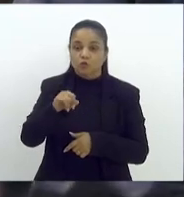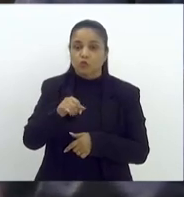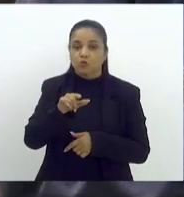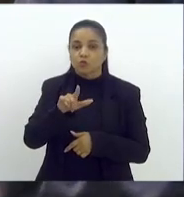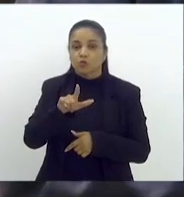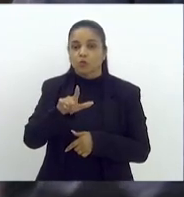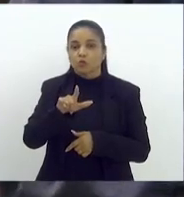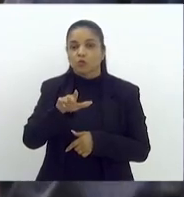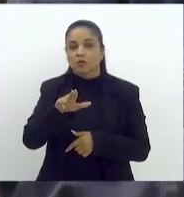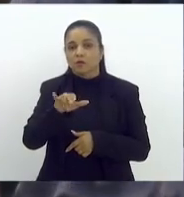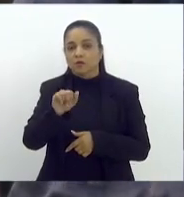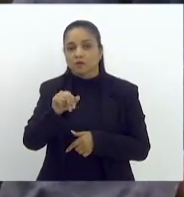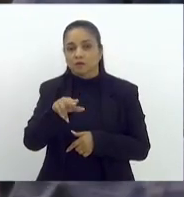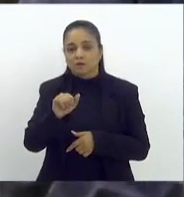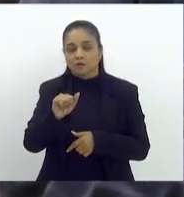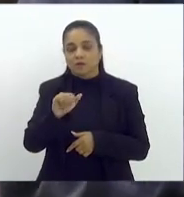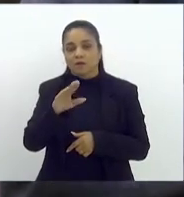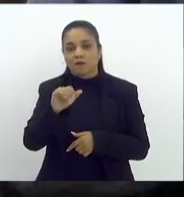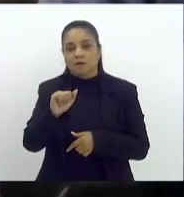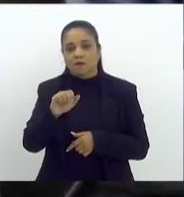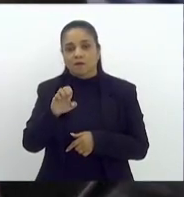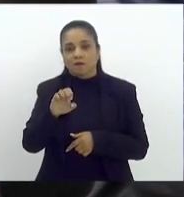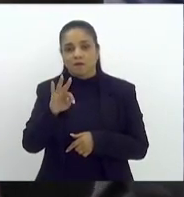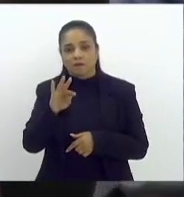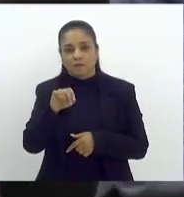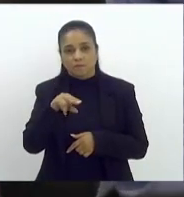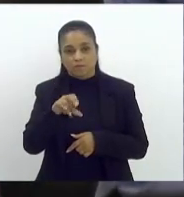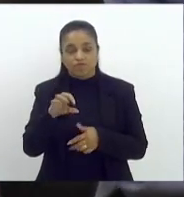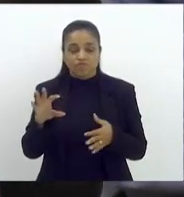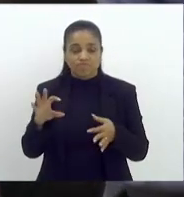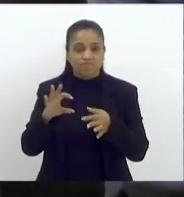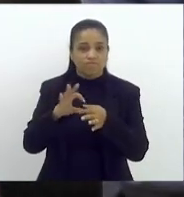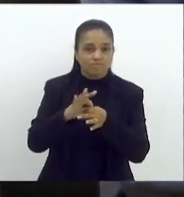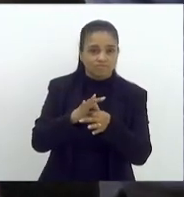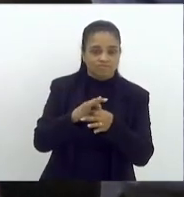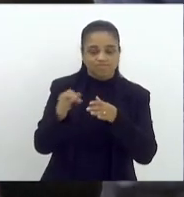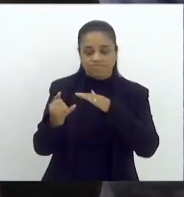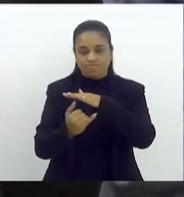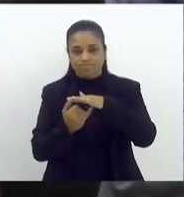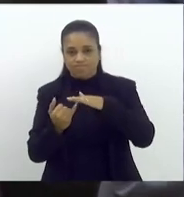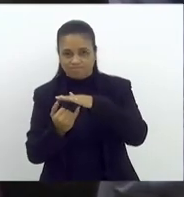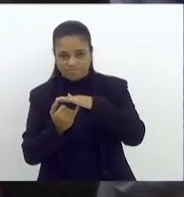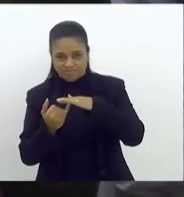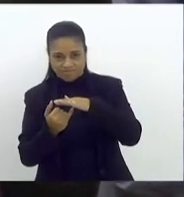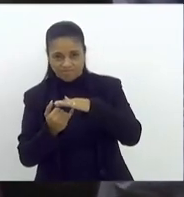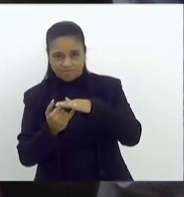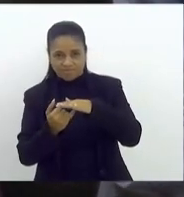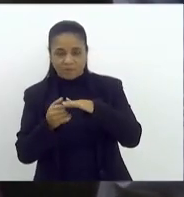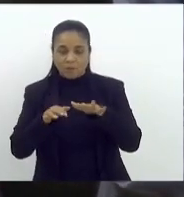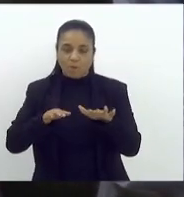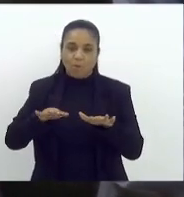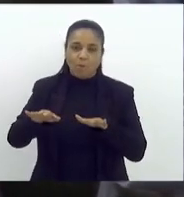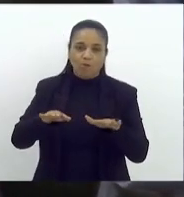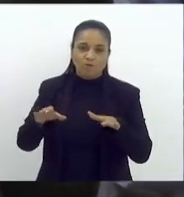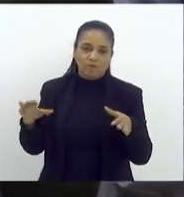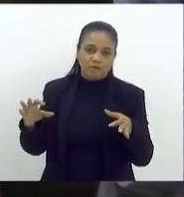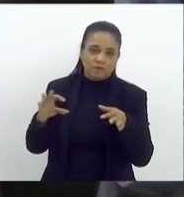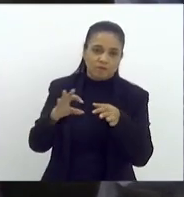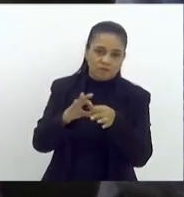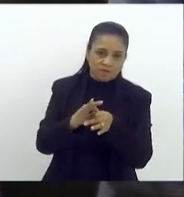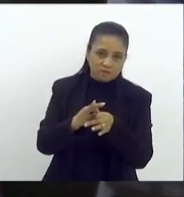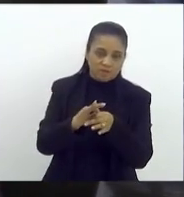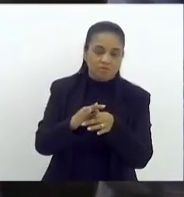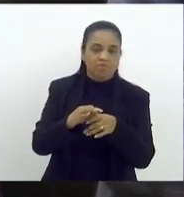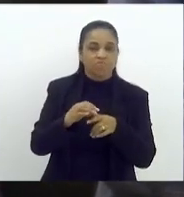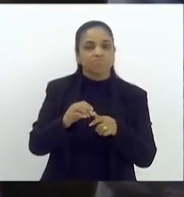Caetano é fundamental Porque fala sobre essa ligação inter-institucional e Inter movimento que é a